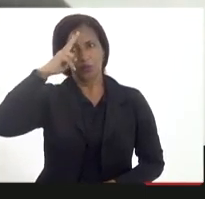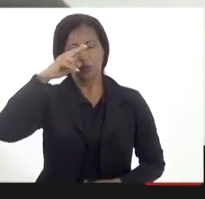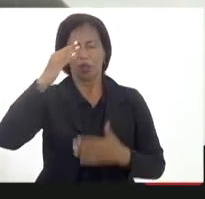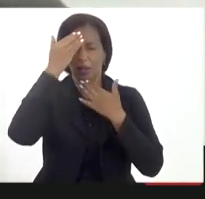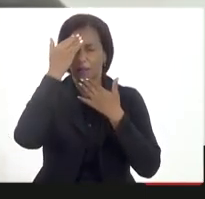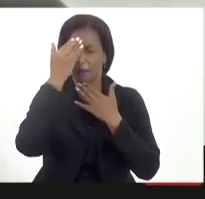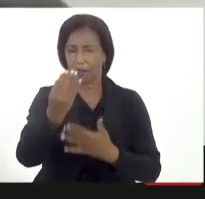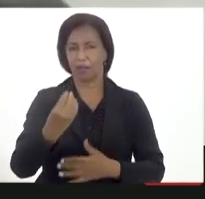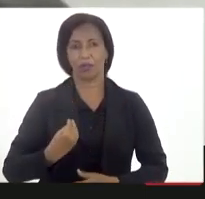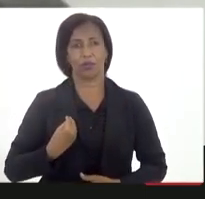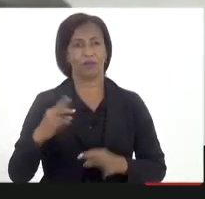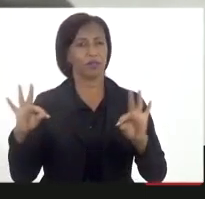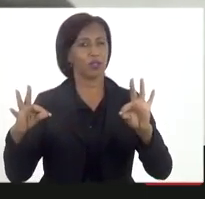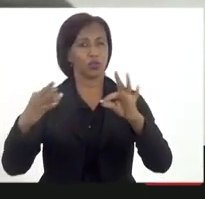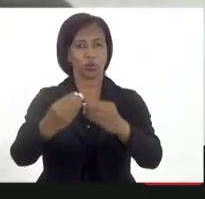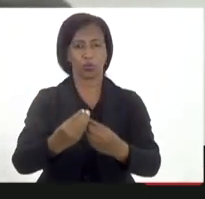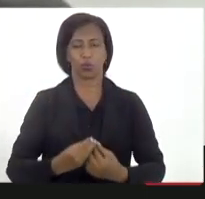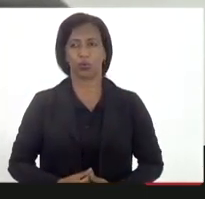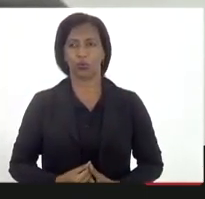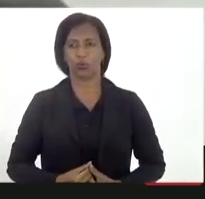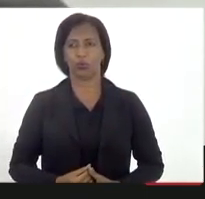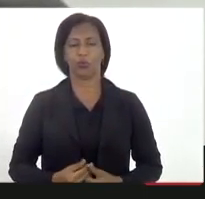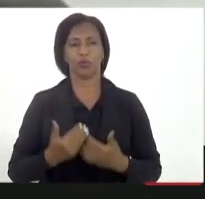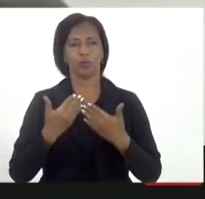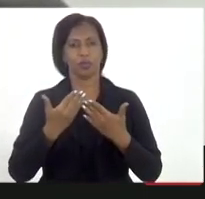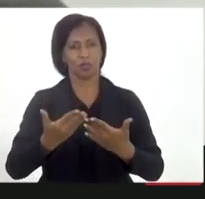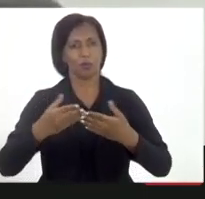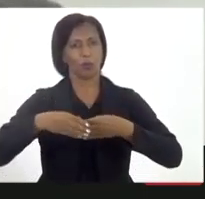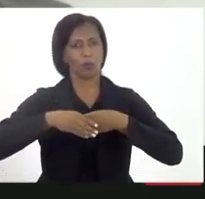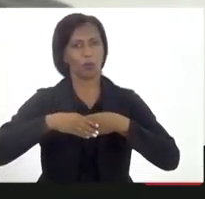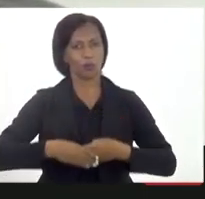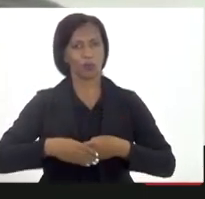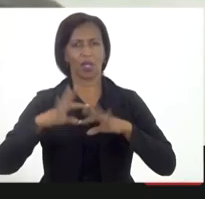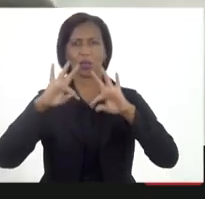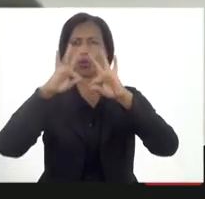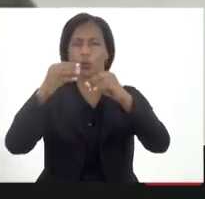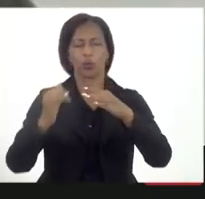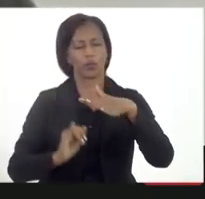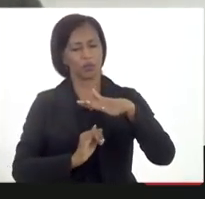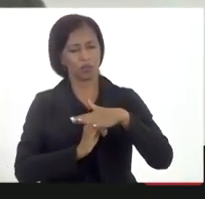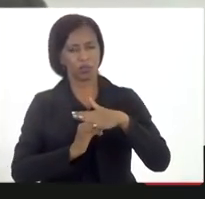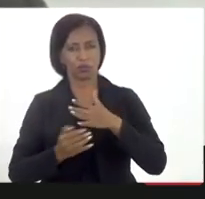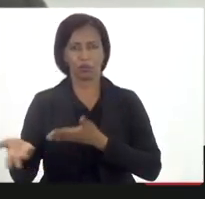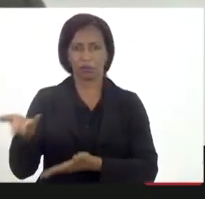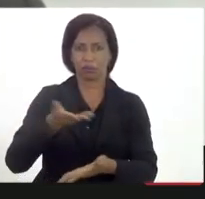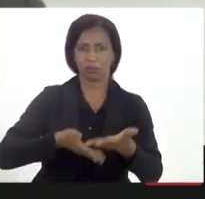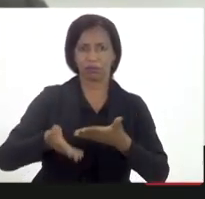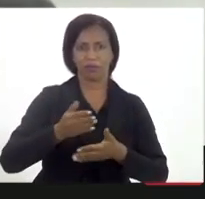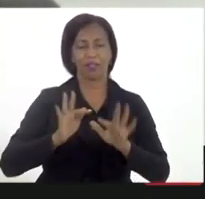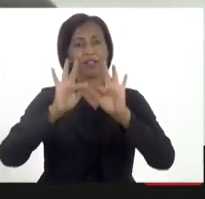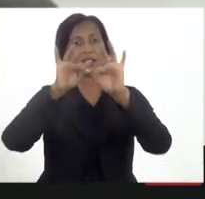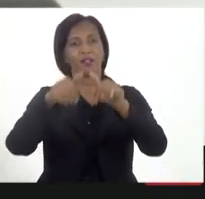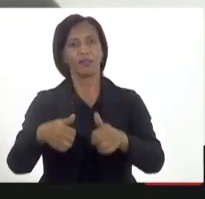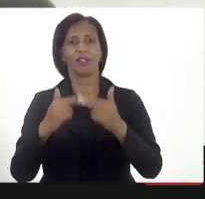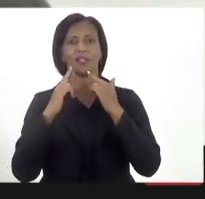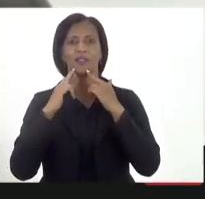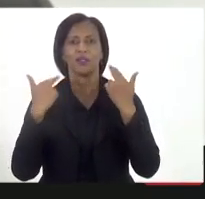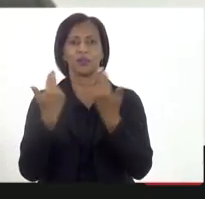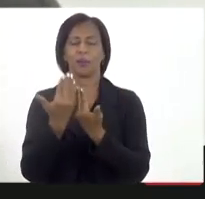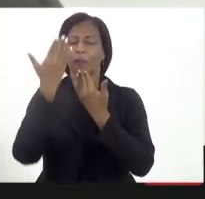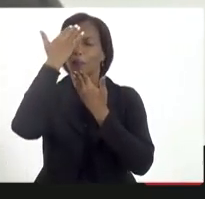agradeço agradeço a presença de todos é transmito aqui mas cumprir a instituições envolvidas e declaro encerrada a sessão